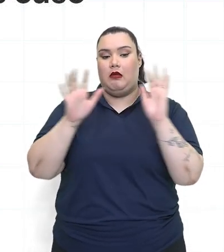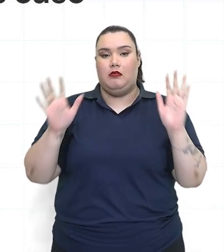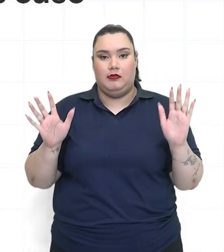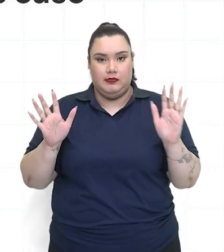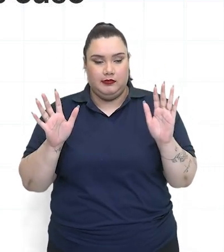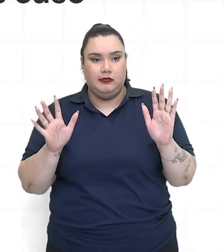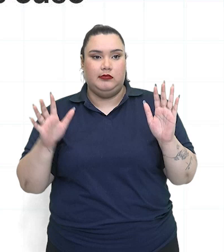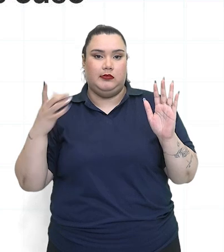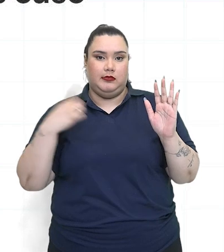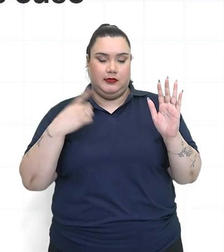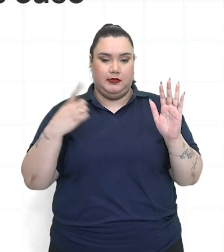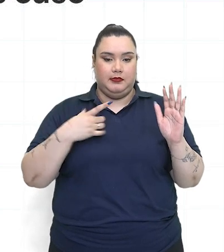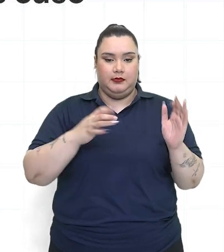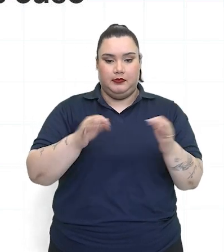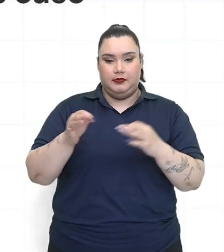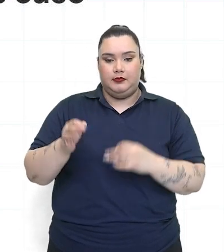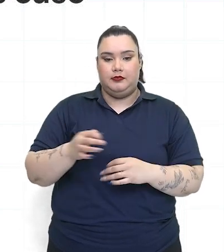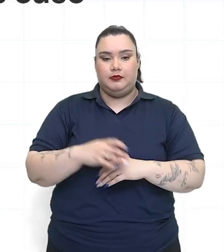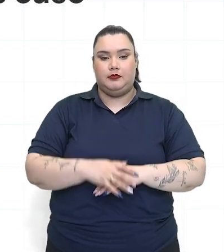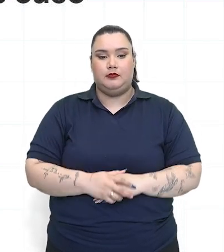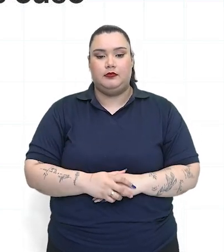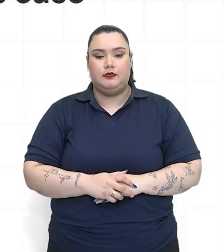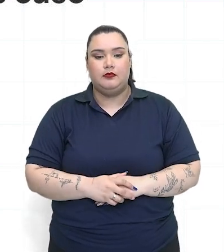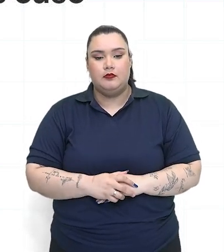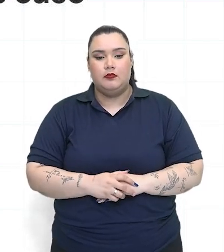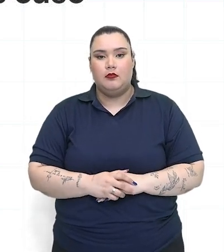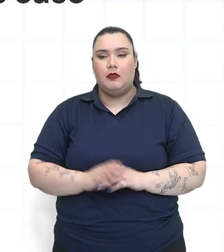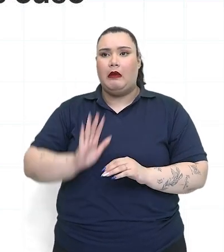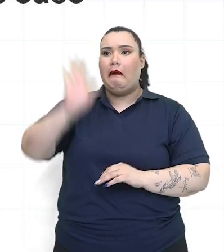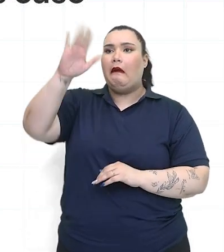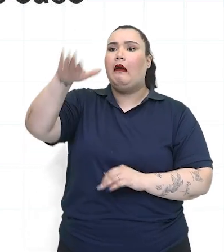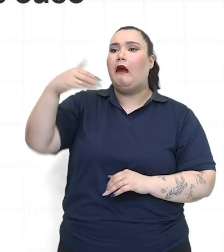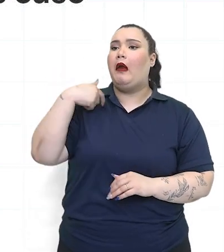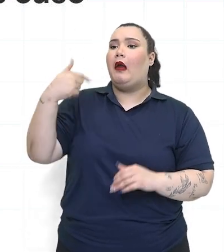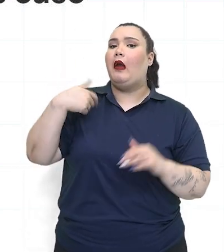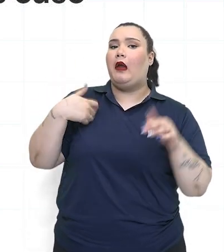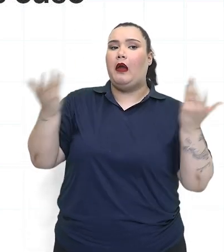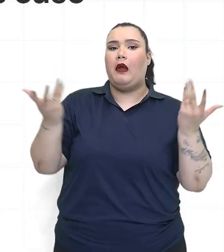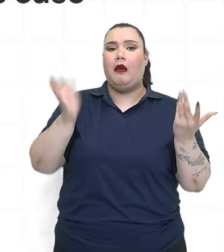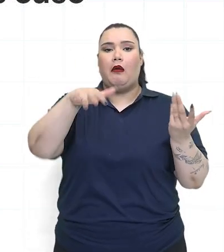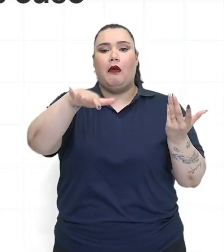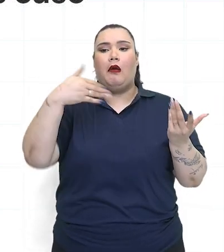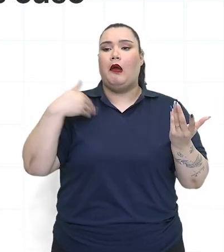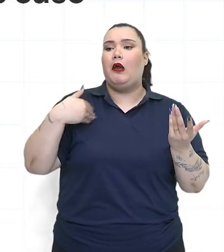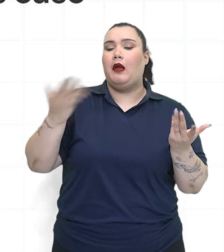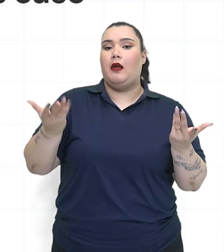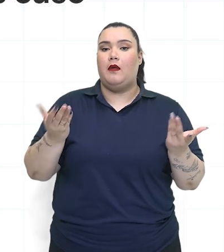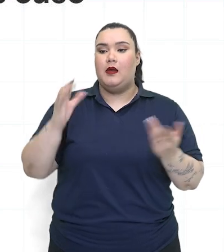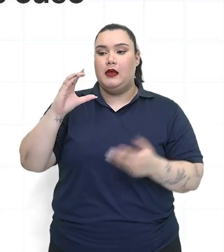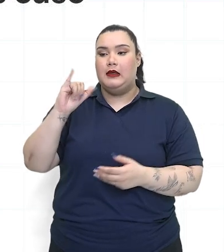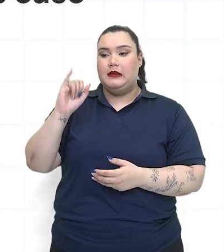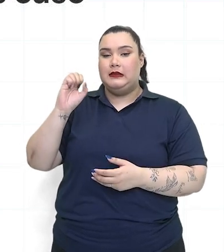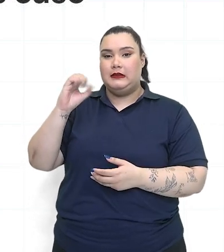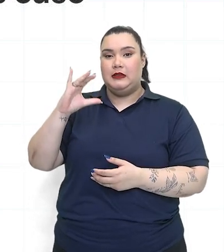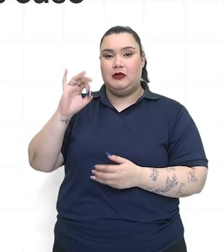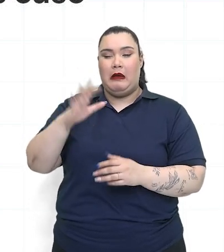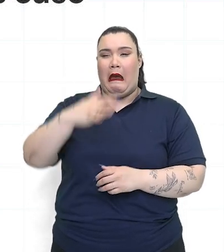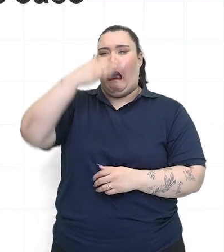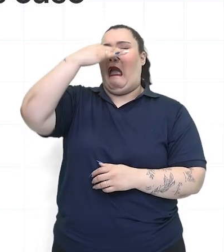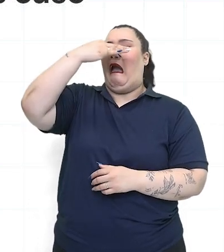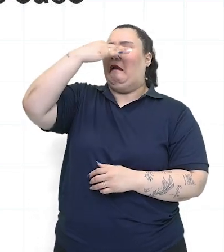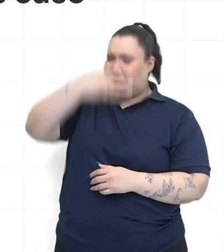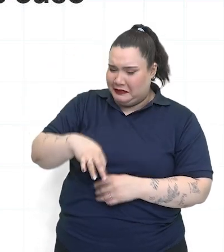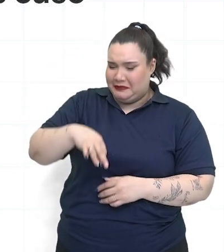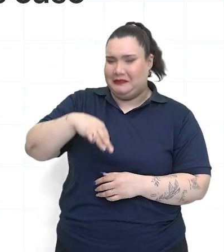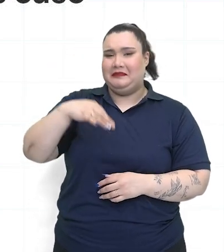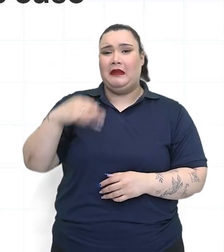está explícita para nós. E eu? Cisco perguntou após assoar